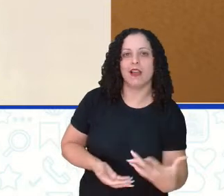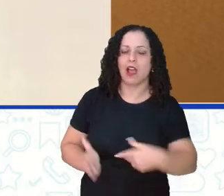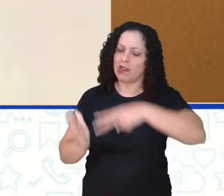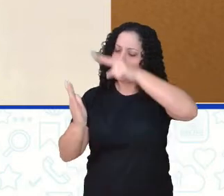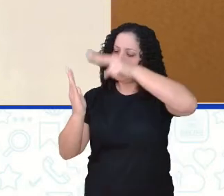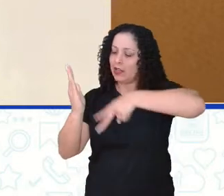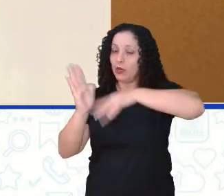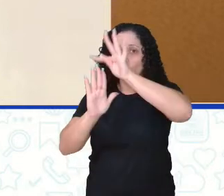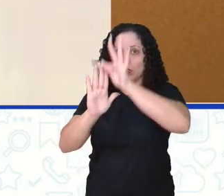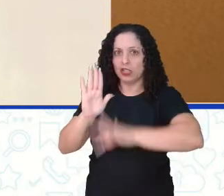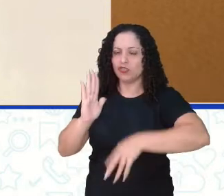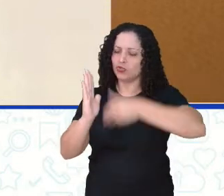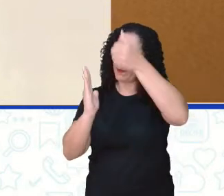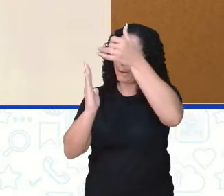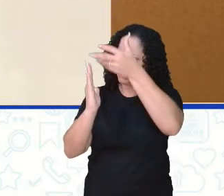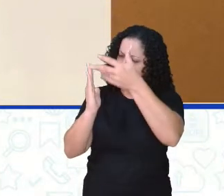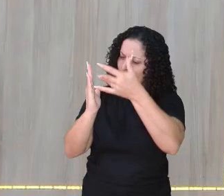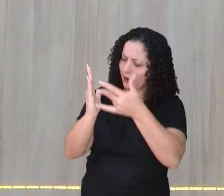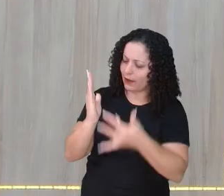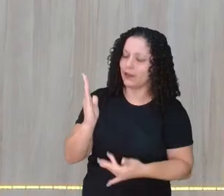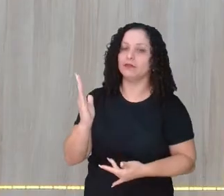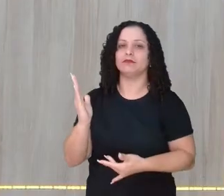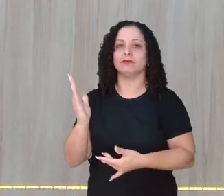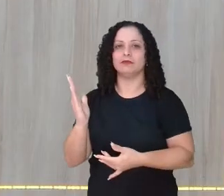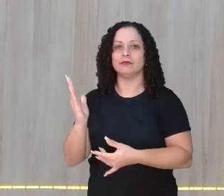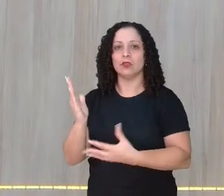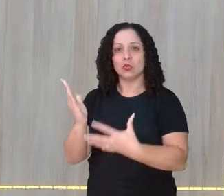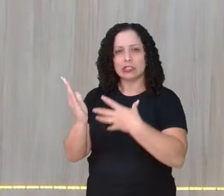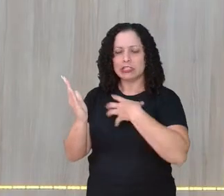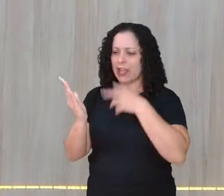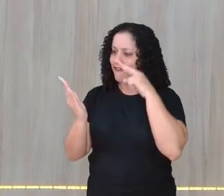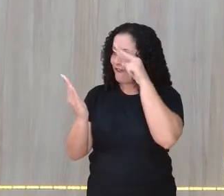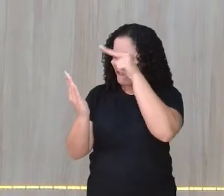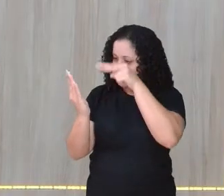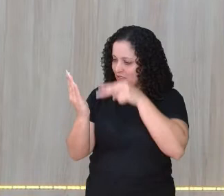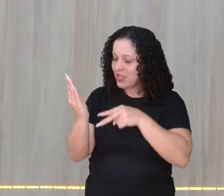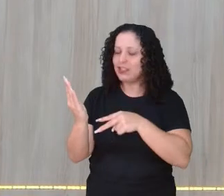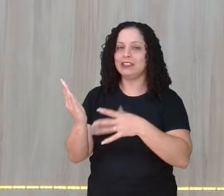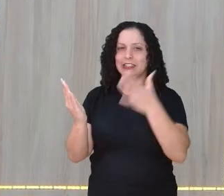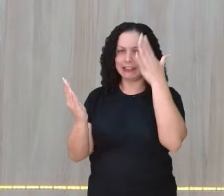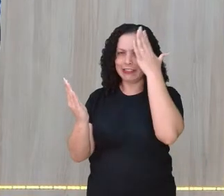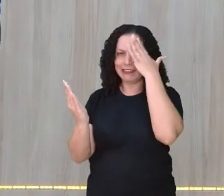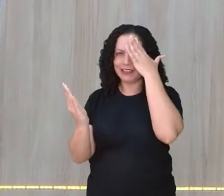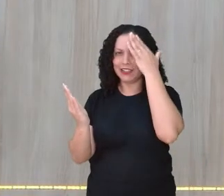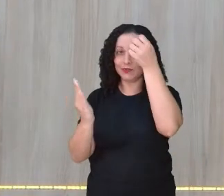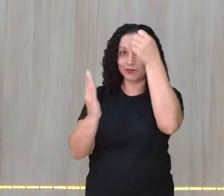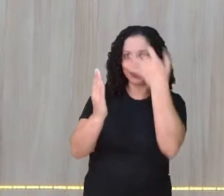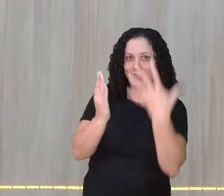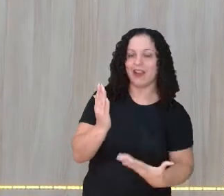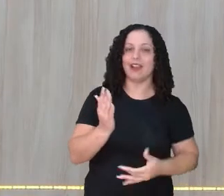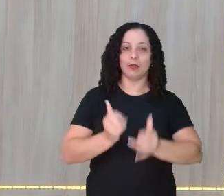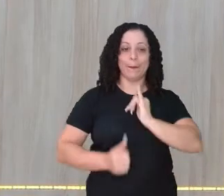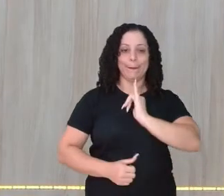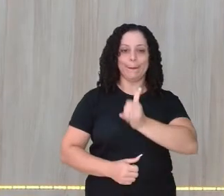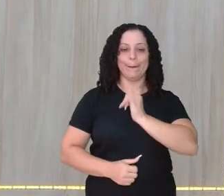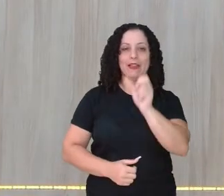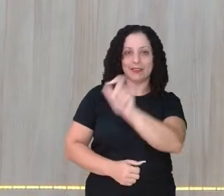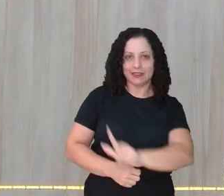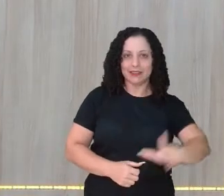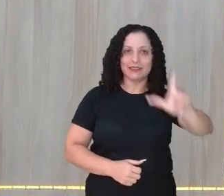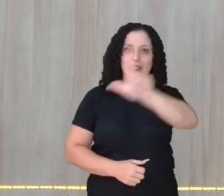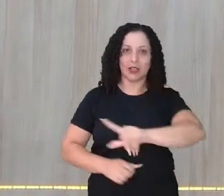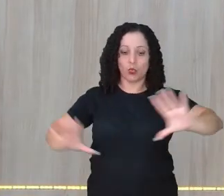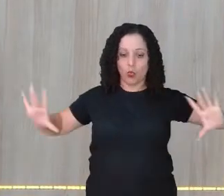um texto que está te contando algo. E aí, como a gente está vendo, na literatura, é uma conexão entre